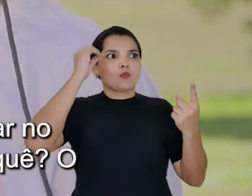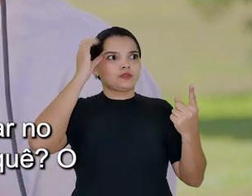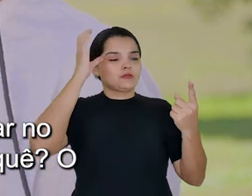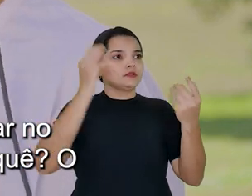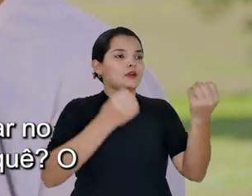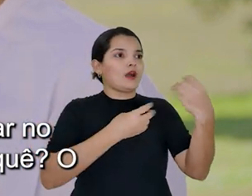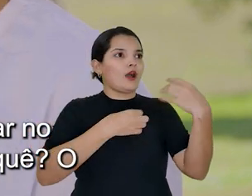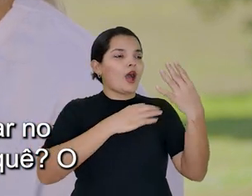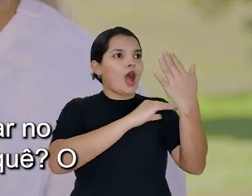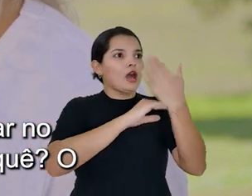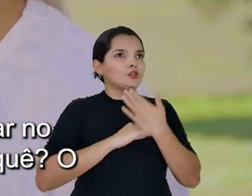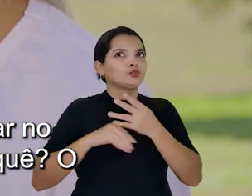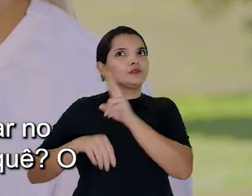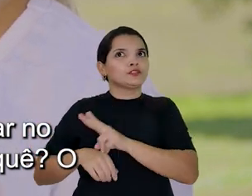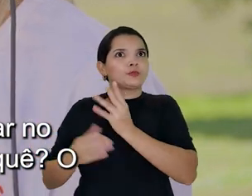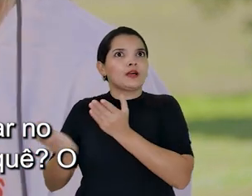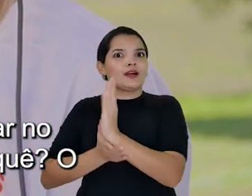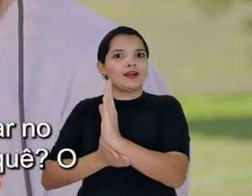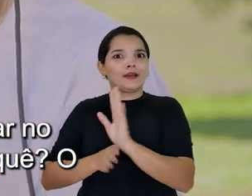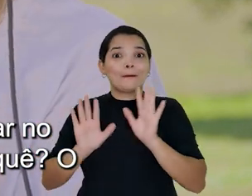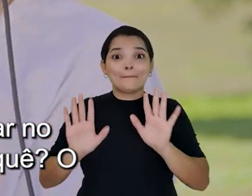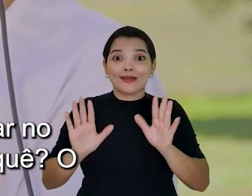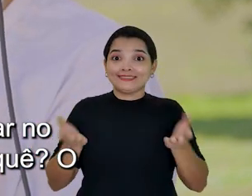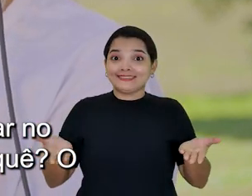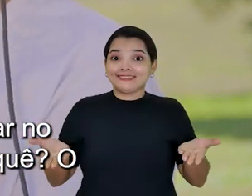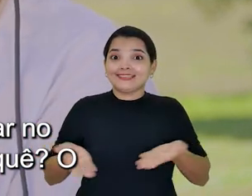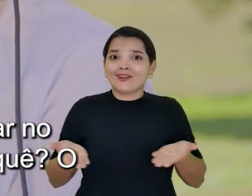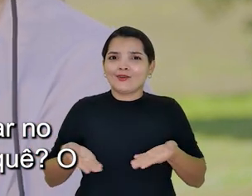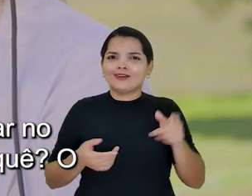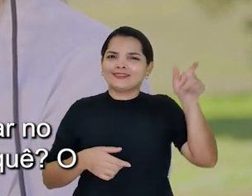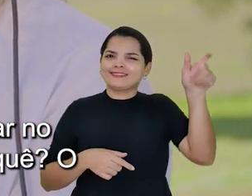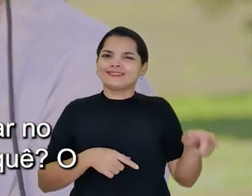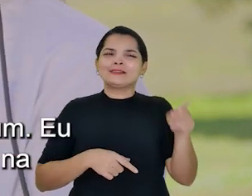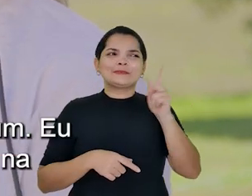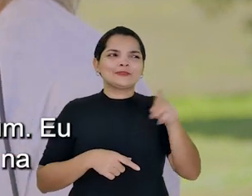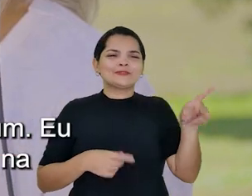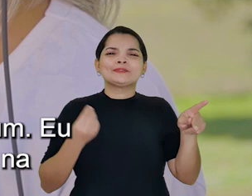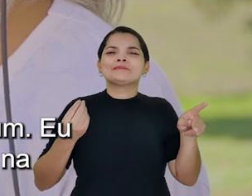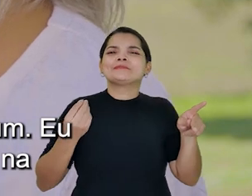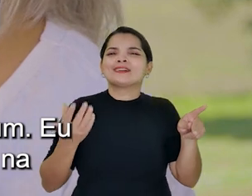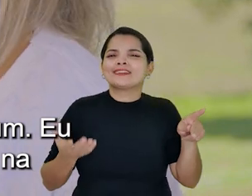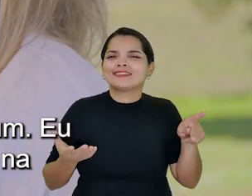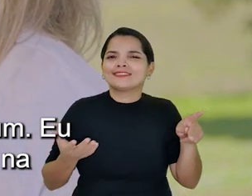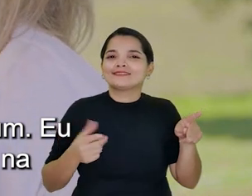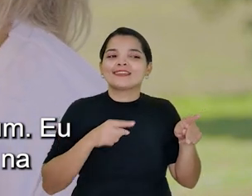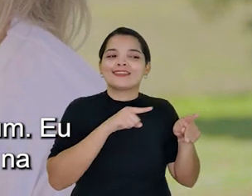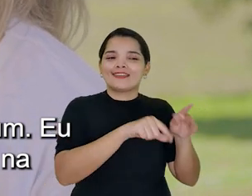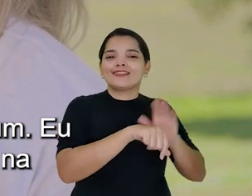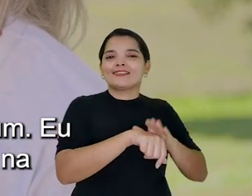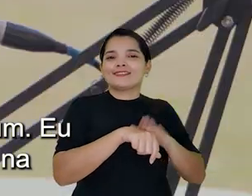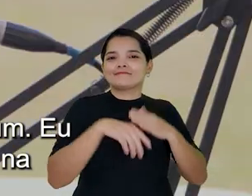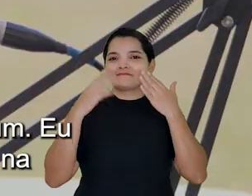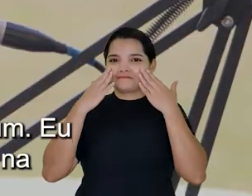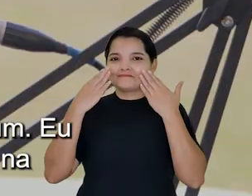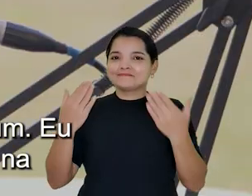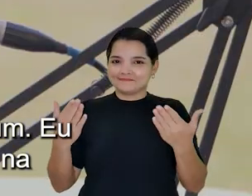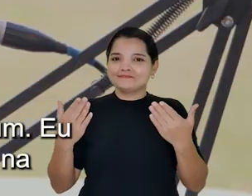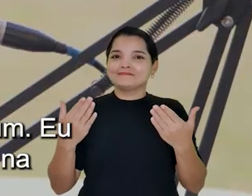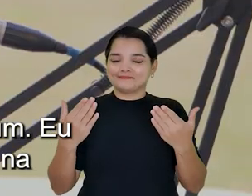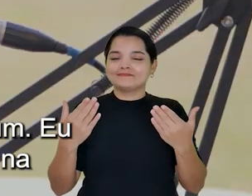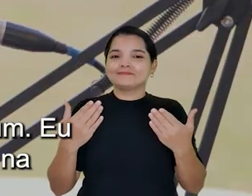vestibular para agora agora eu preciso dele para quê O professor precisa responder isso pro aluno